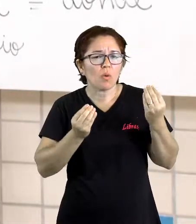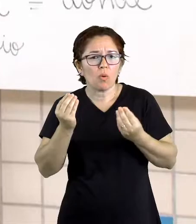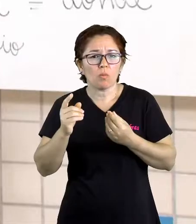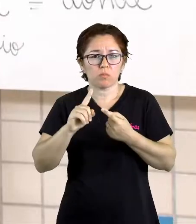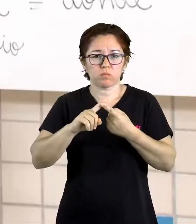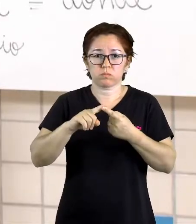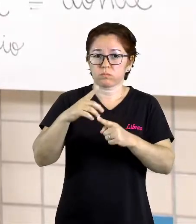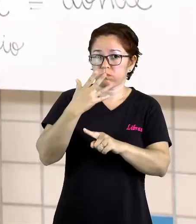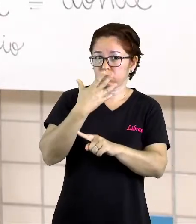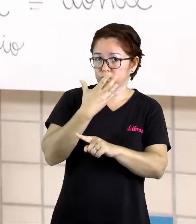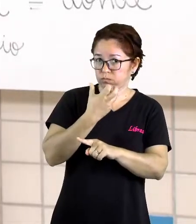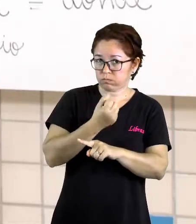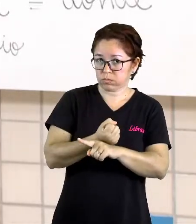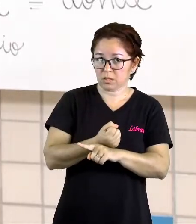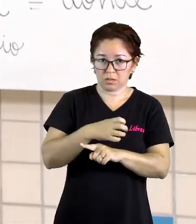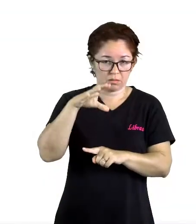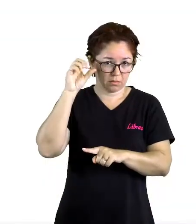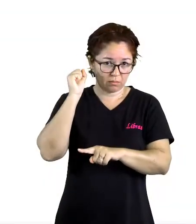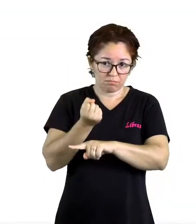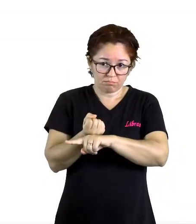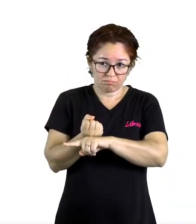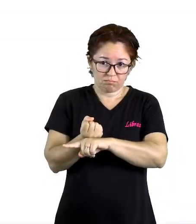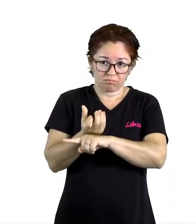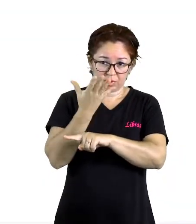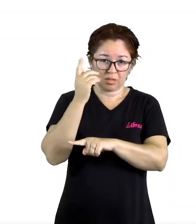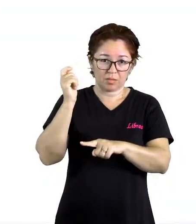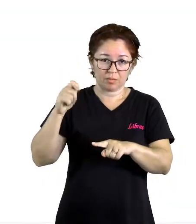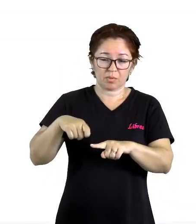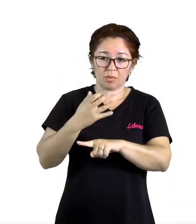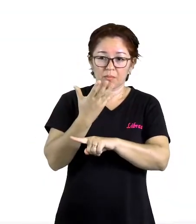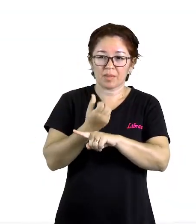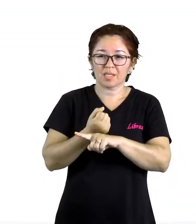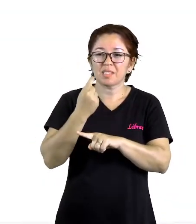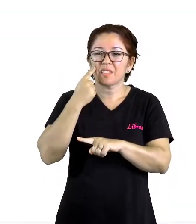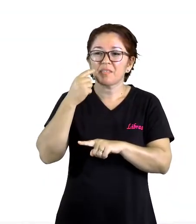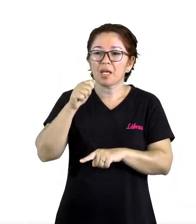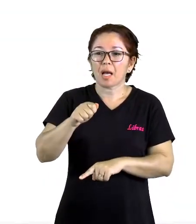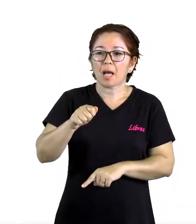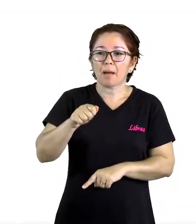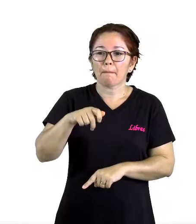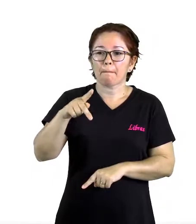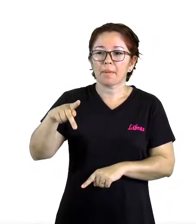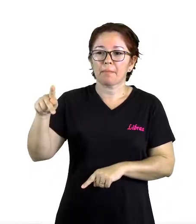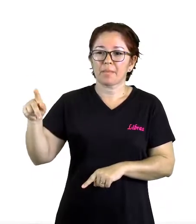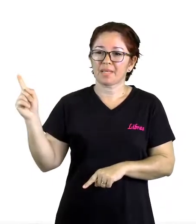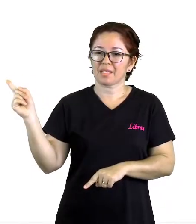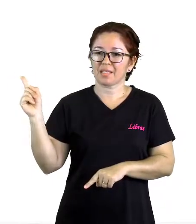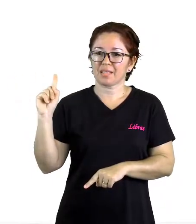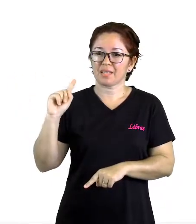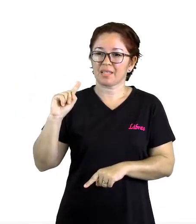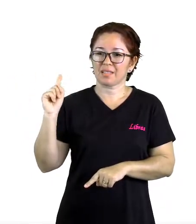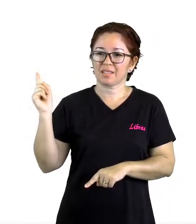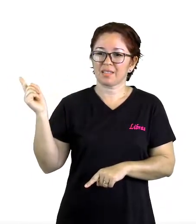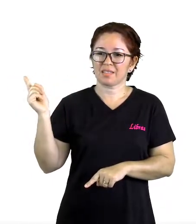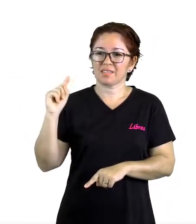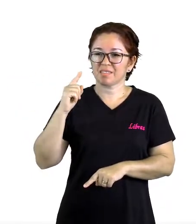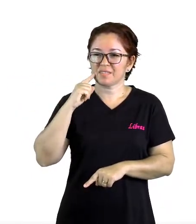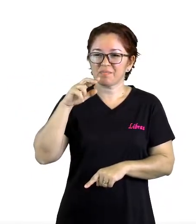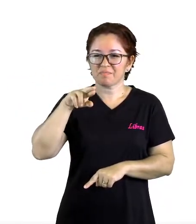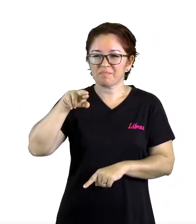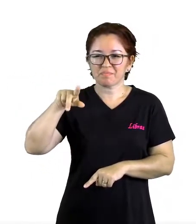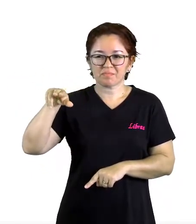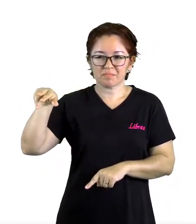aplicativo, Apple Podcast, Google Podcast, Spotify, Castbox,